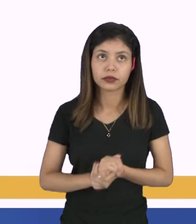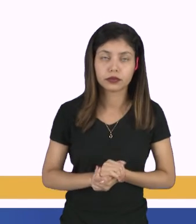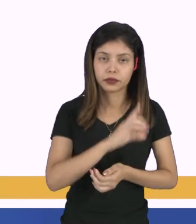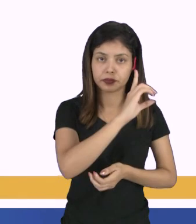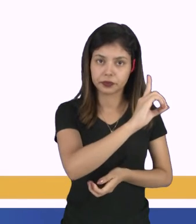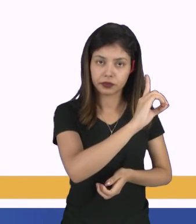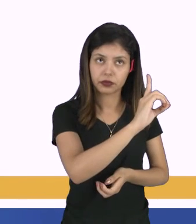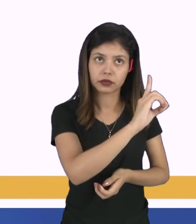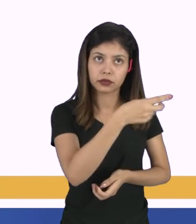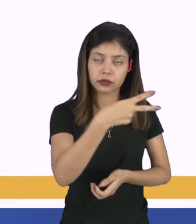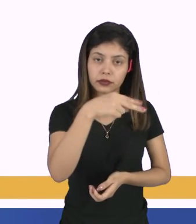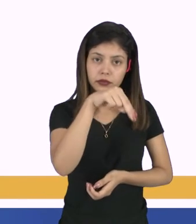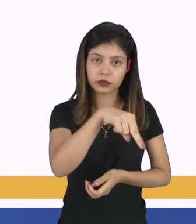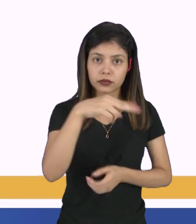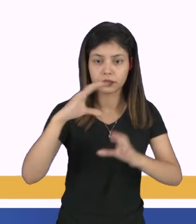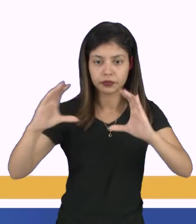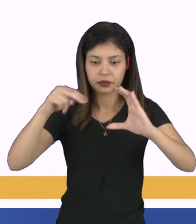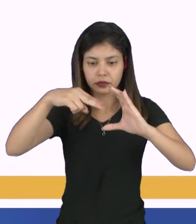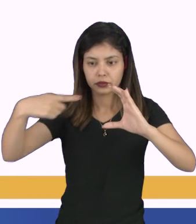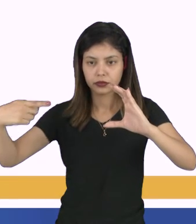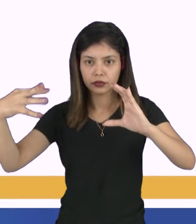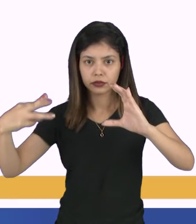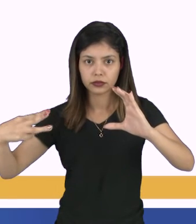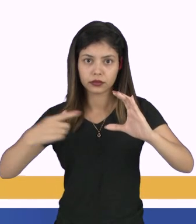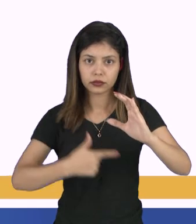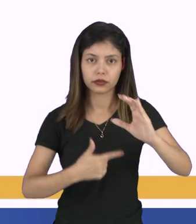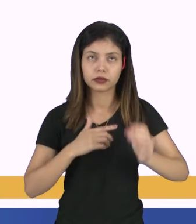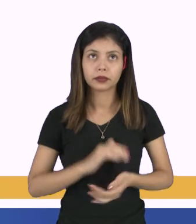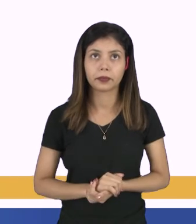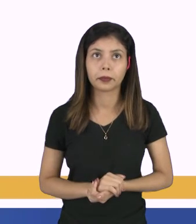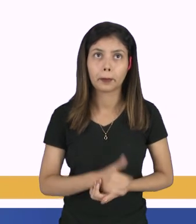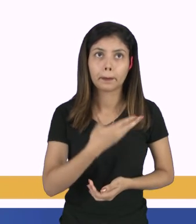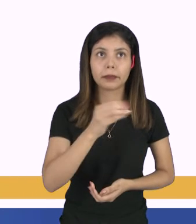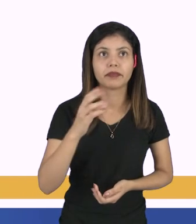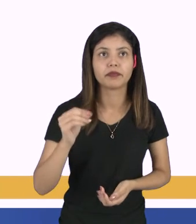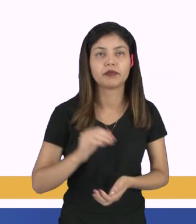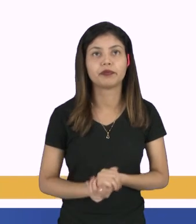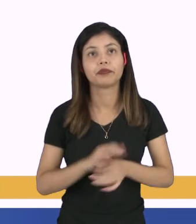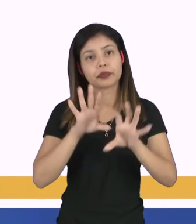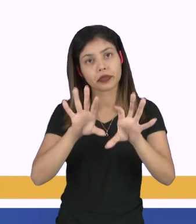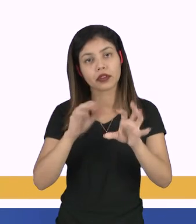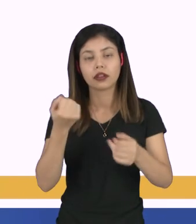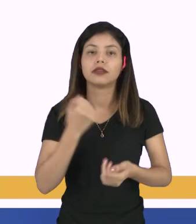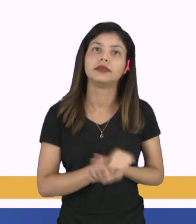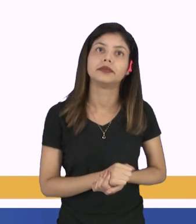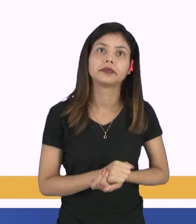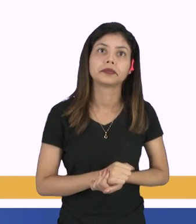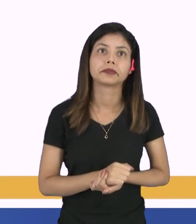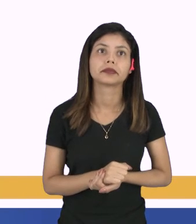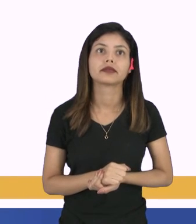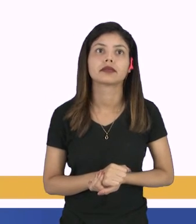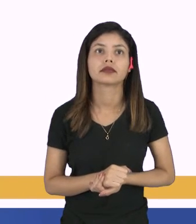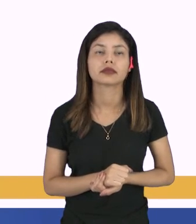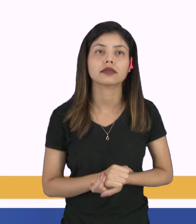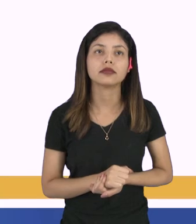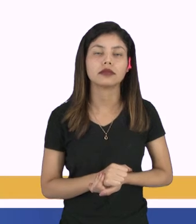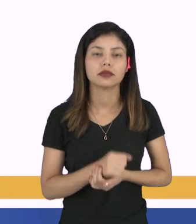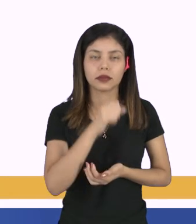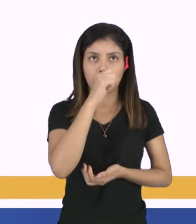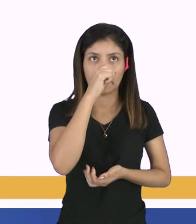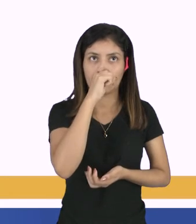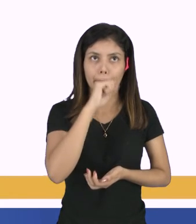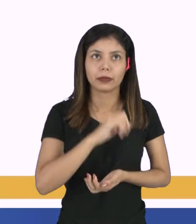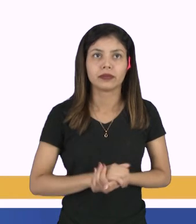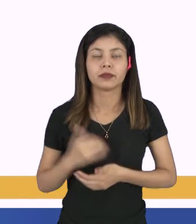formulazinha n multiplicado por n menos 3 sobre 2, com n valendo 100. E aí eu faço as continhas básicas.